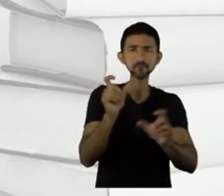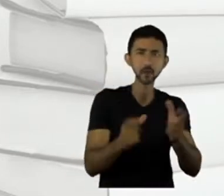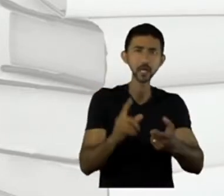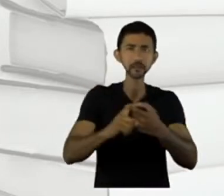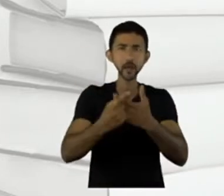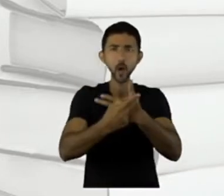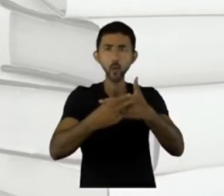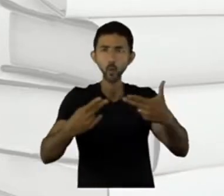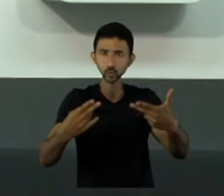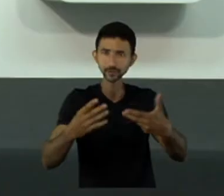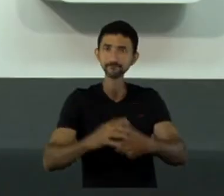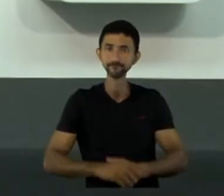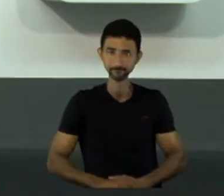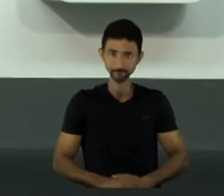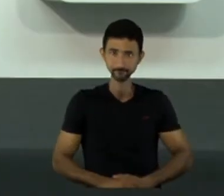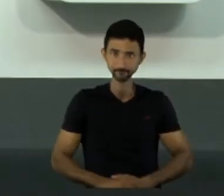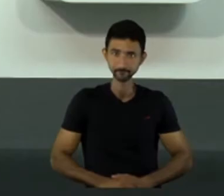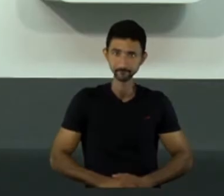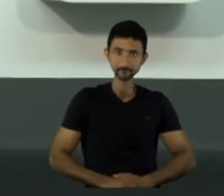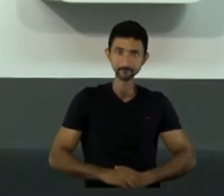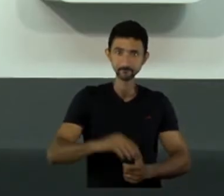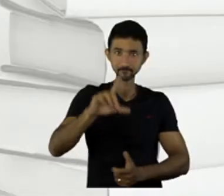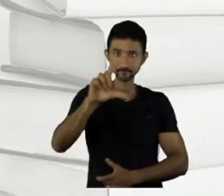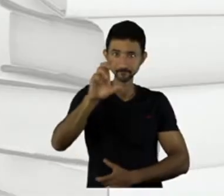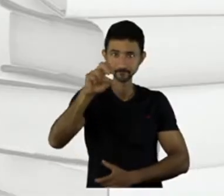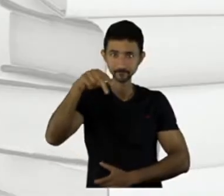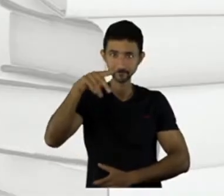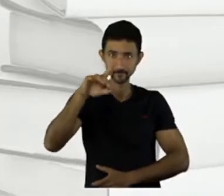das coisas, enquanto que a lenda